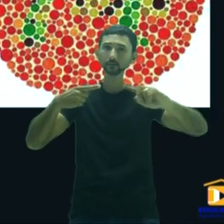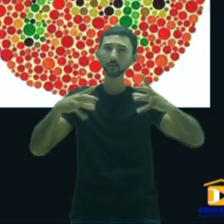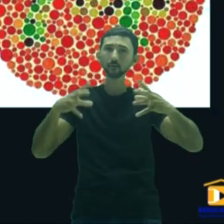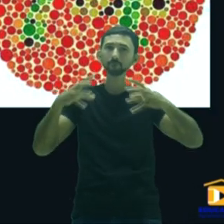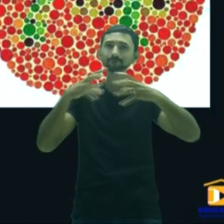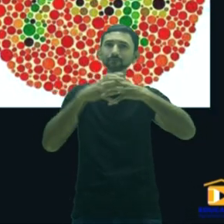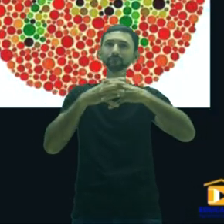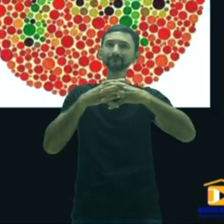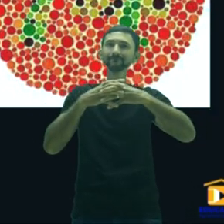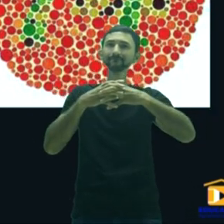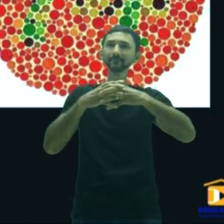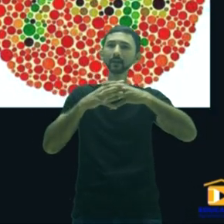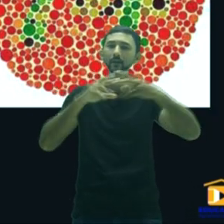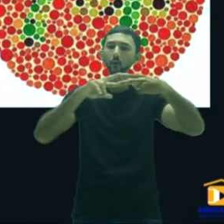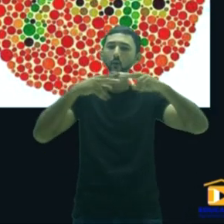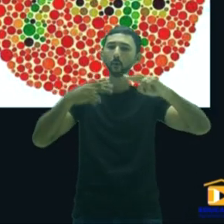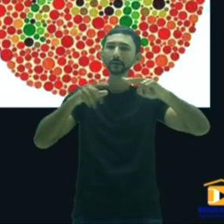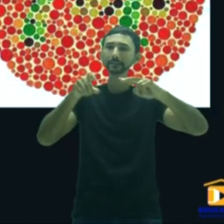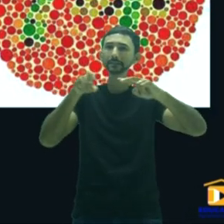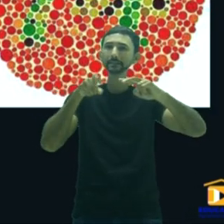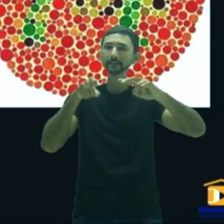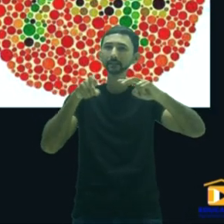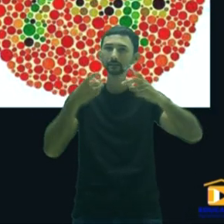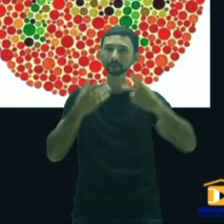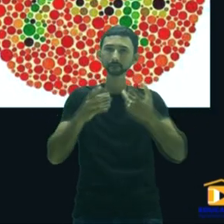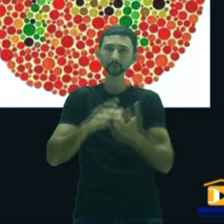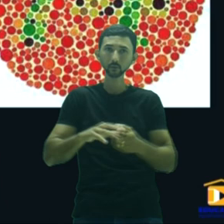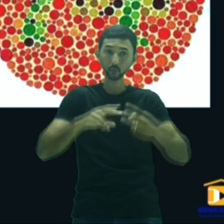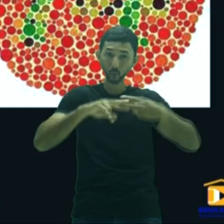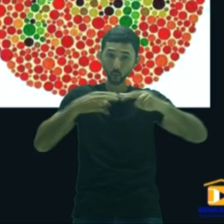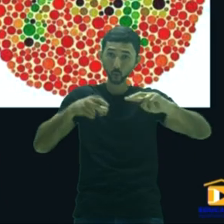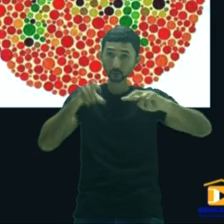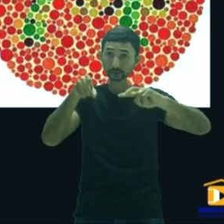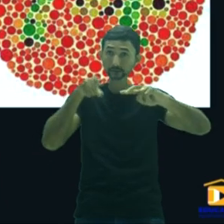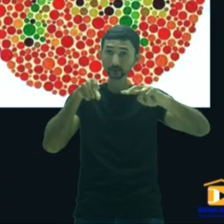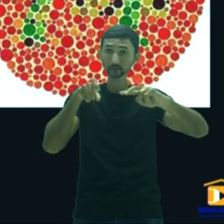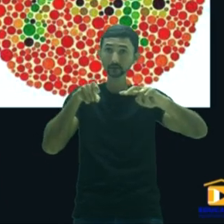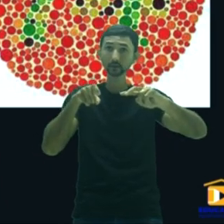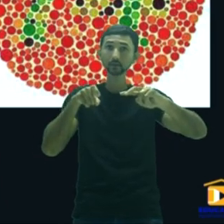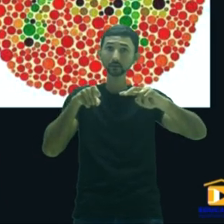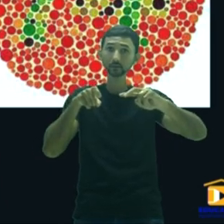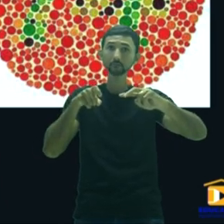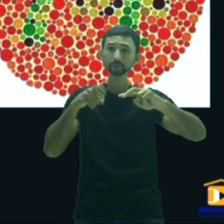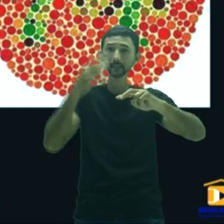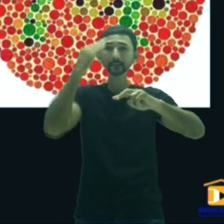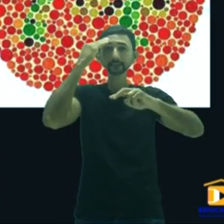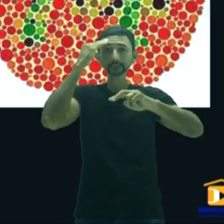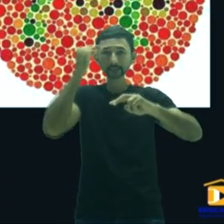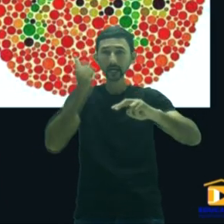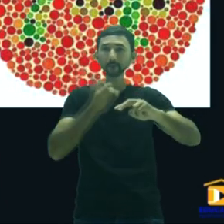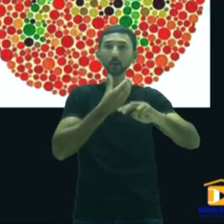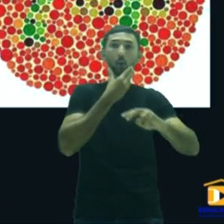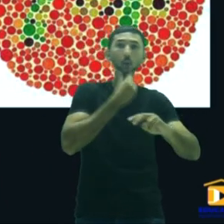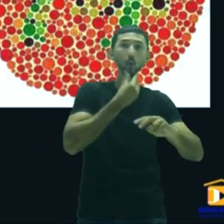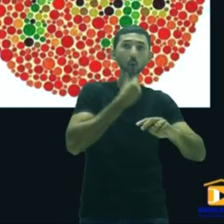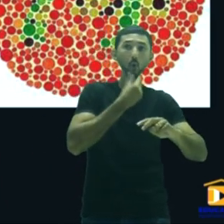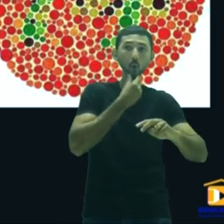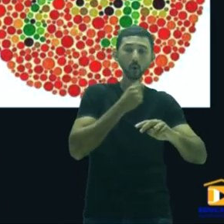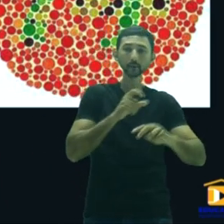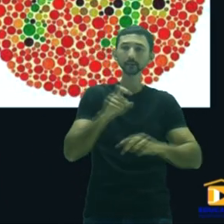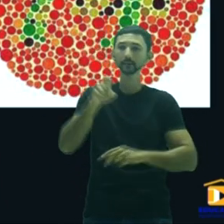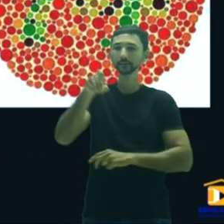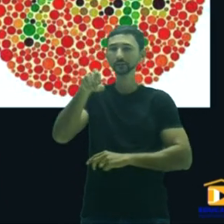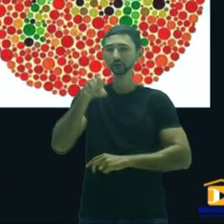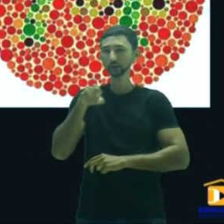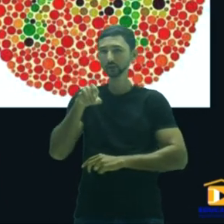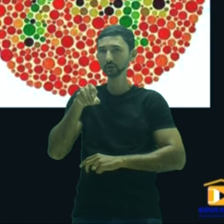X. E olha aí, se é uma herança que está no cromossomo X, nós sabemos que o homem tem apenas um X